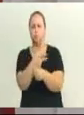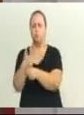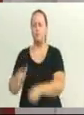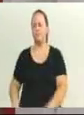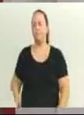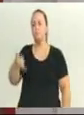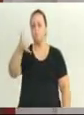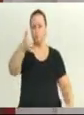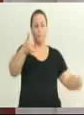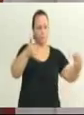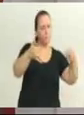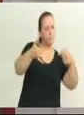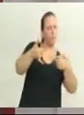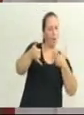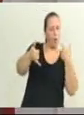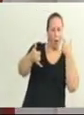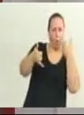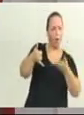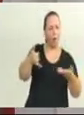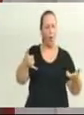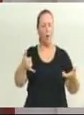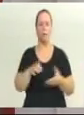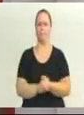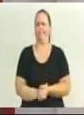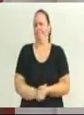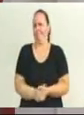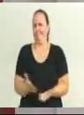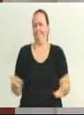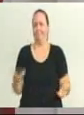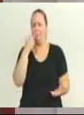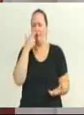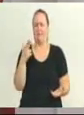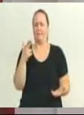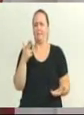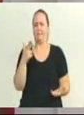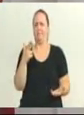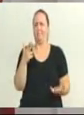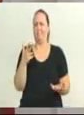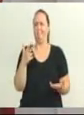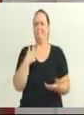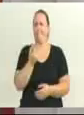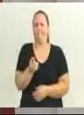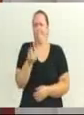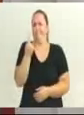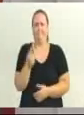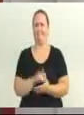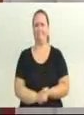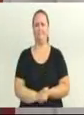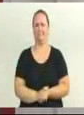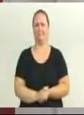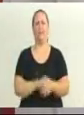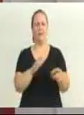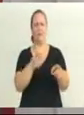dizeram, olha só, eles vão apreender meu carro só porque a minha placa estava inelegível. Que eu não sei o que esse